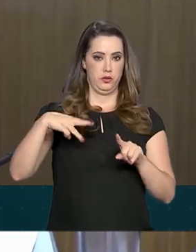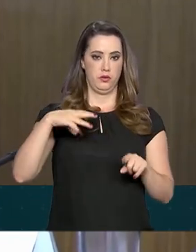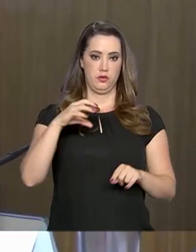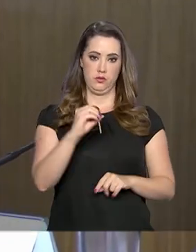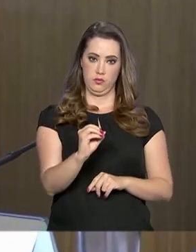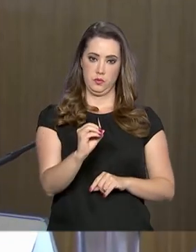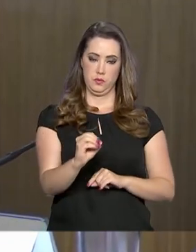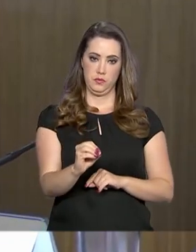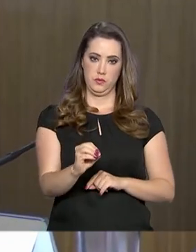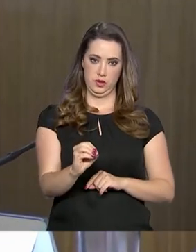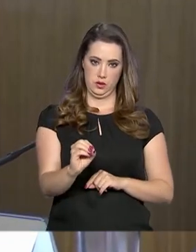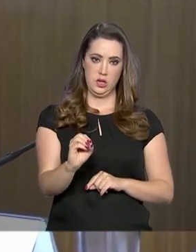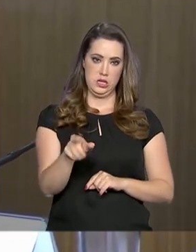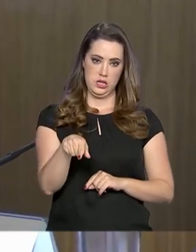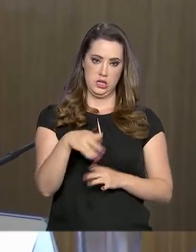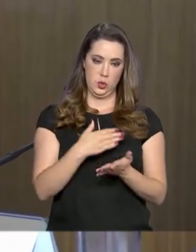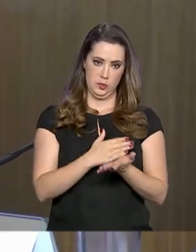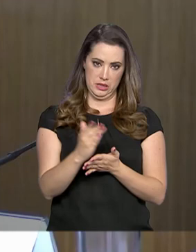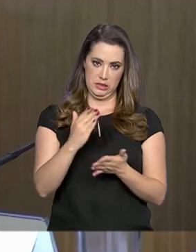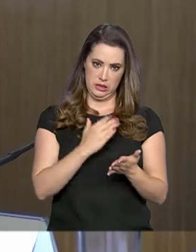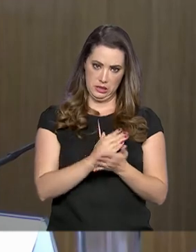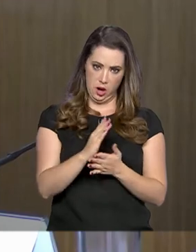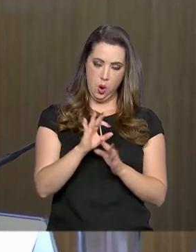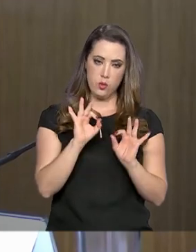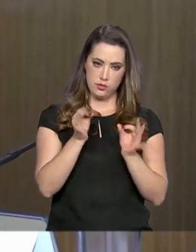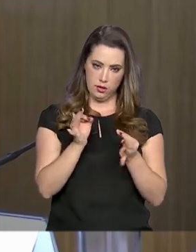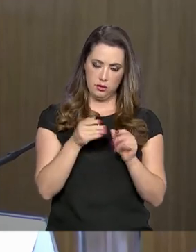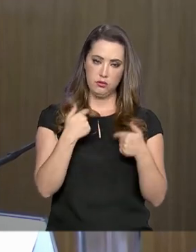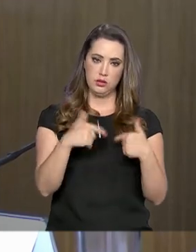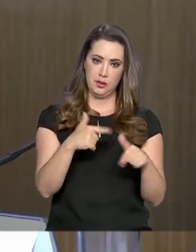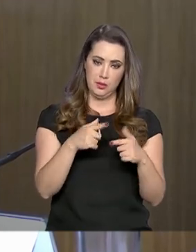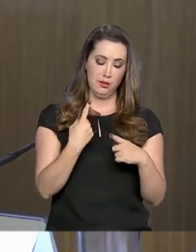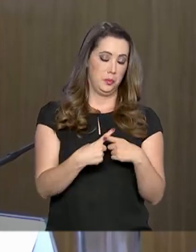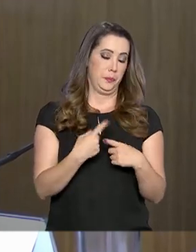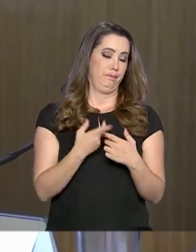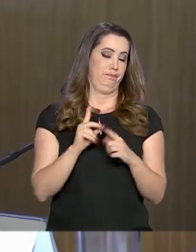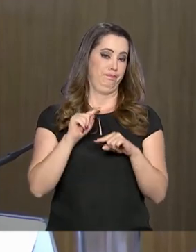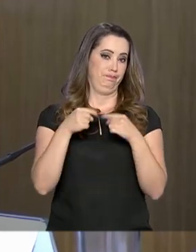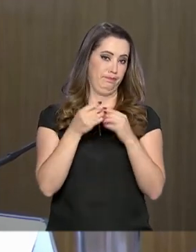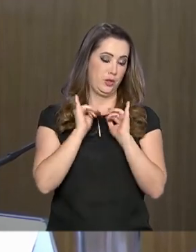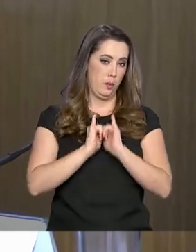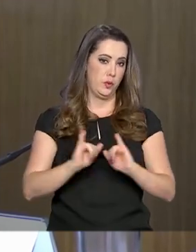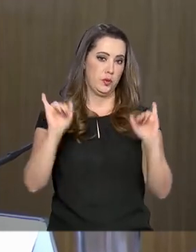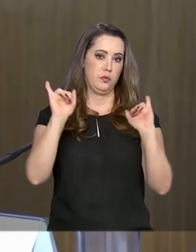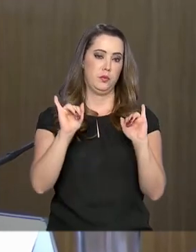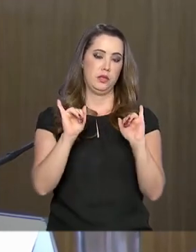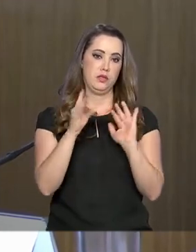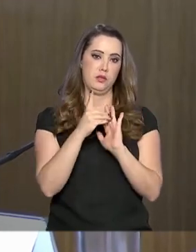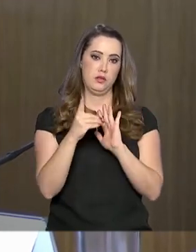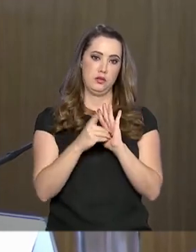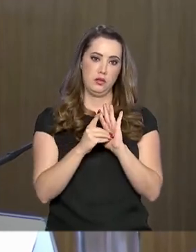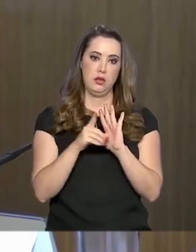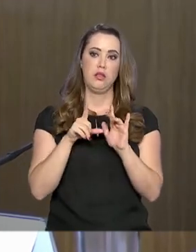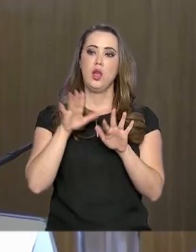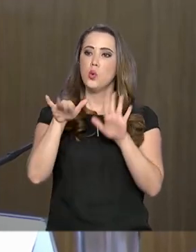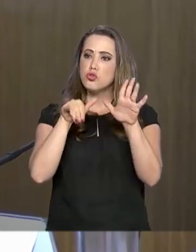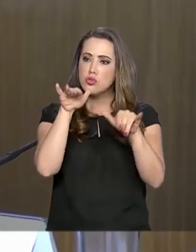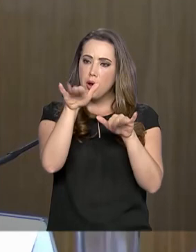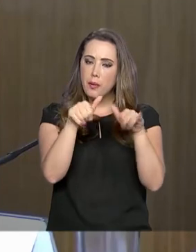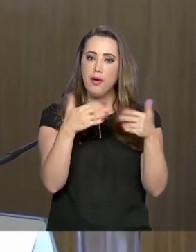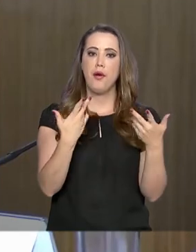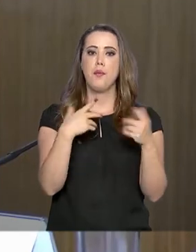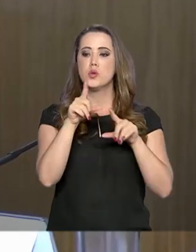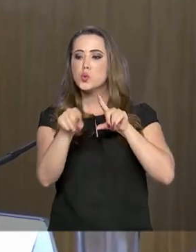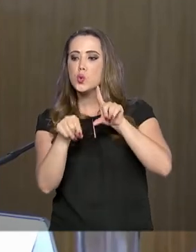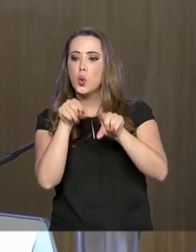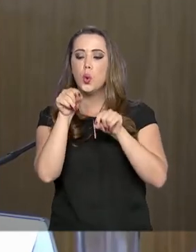começaram a ser implementadas na sua integralidade, porque, após a publicação do decreto, há um chamamento público, há uma